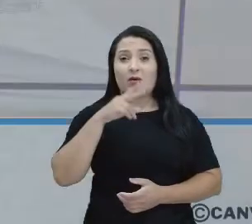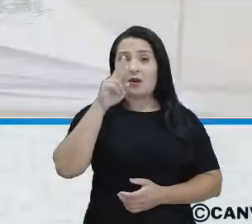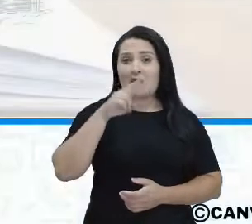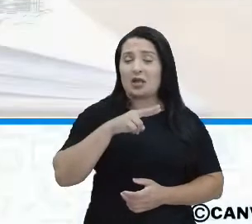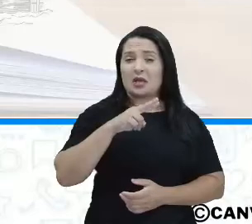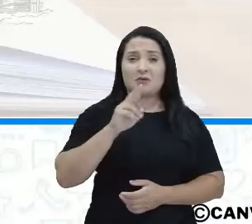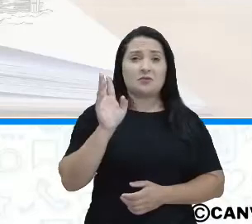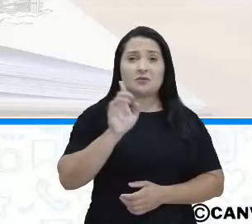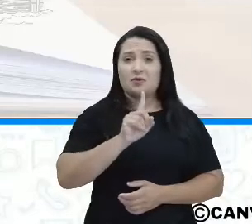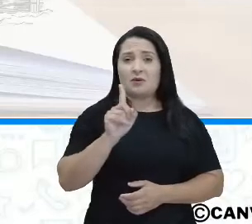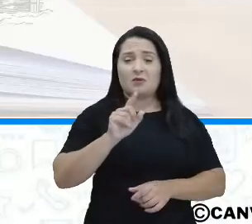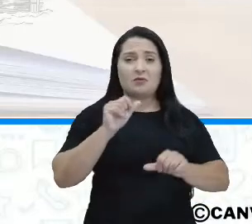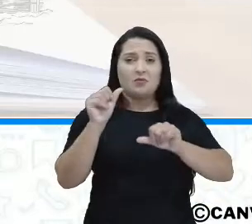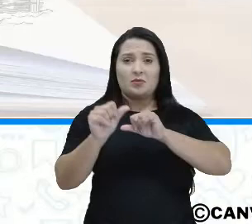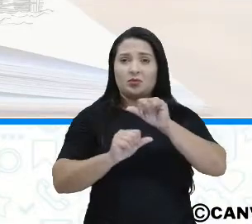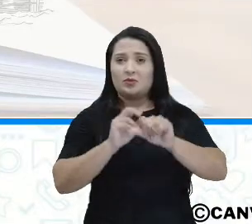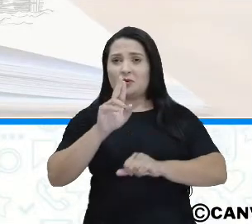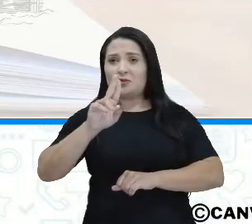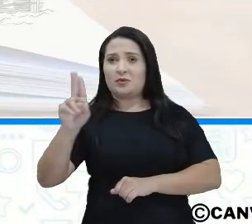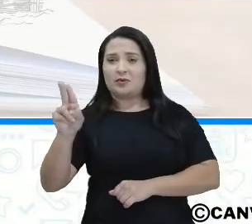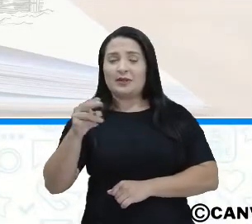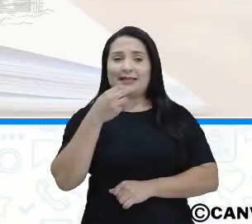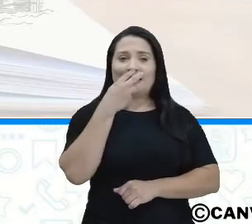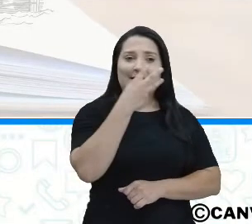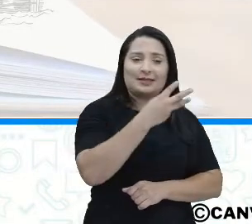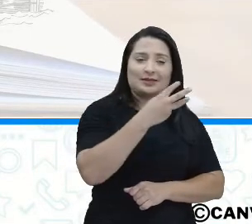dele? Eu digo